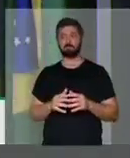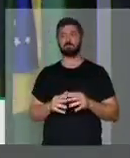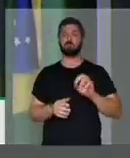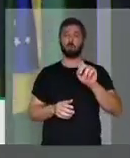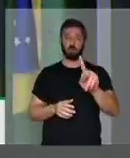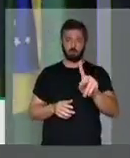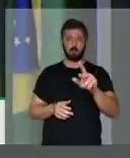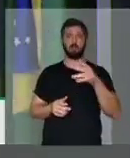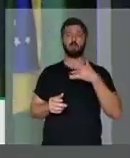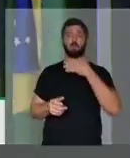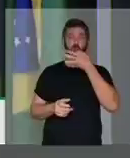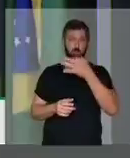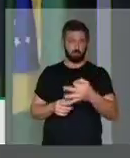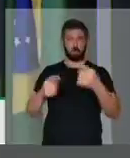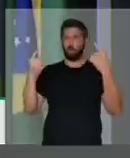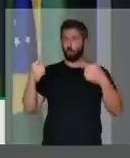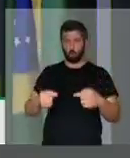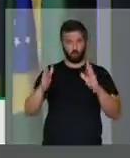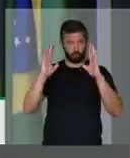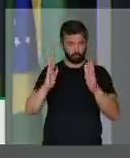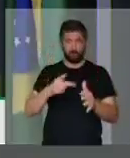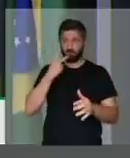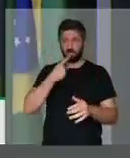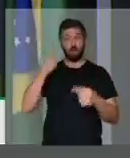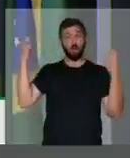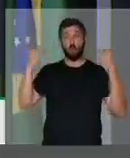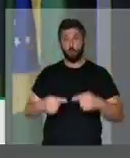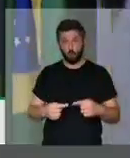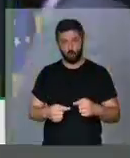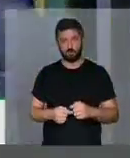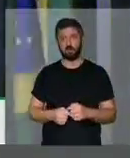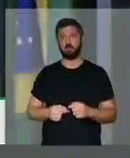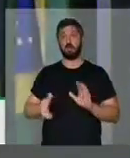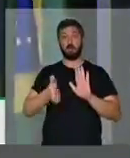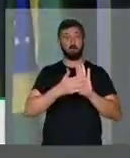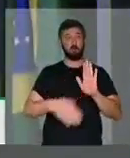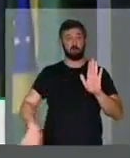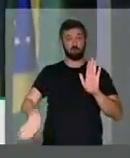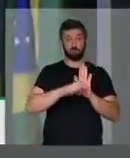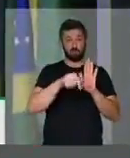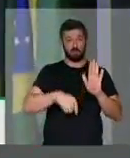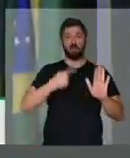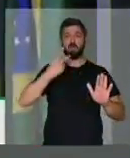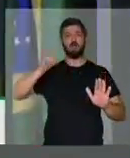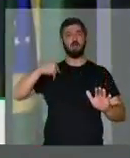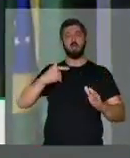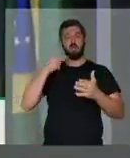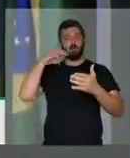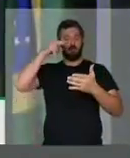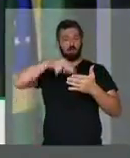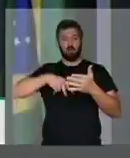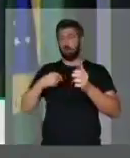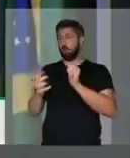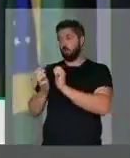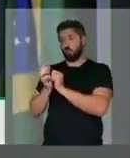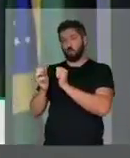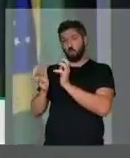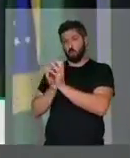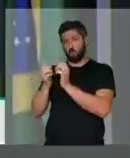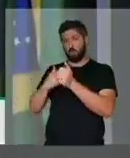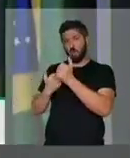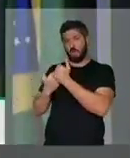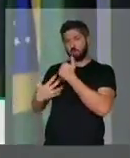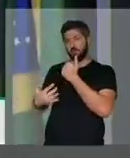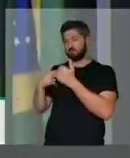claro, já me posicionando contrário, já declarei o meu voto, inclusive, quando essa proposta chegou aqui, e eu analisei juntamente com a minha